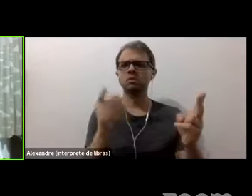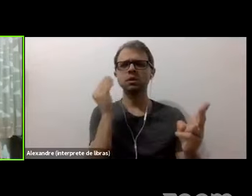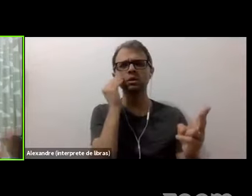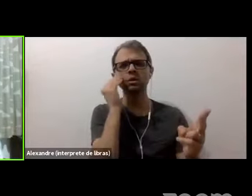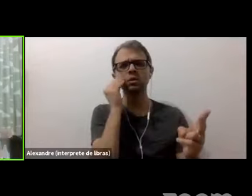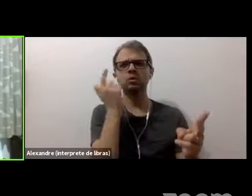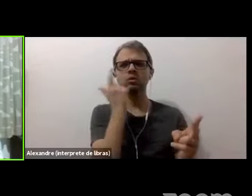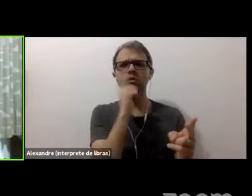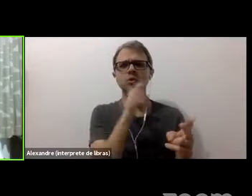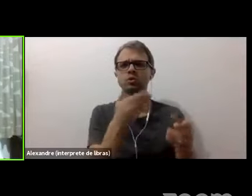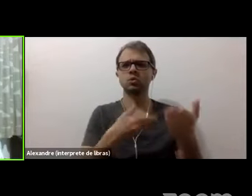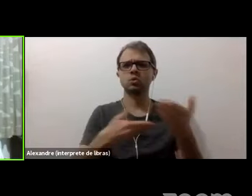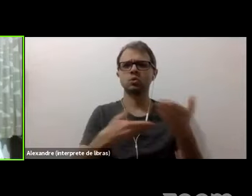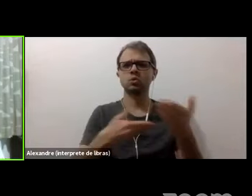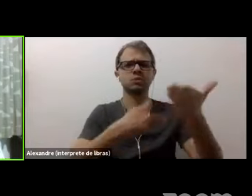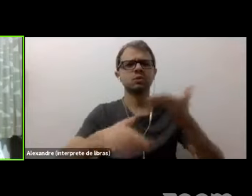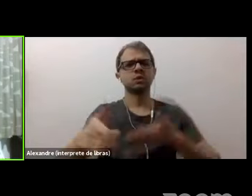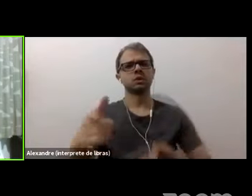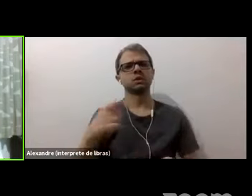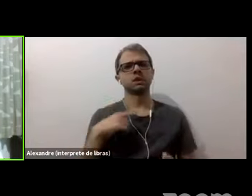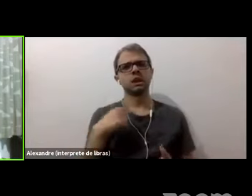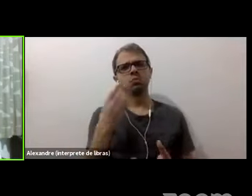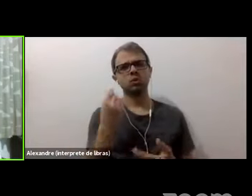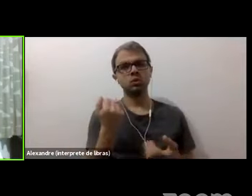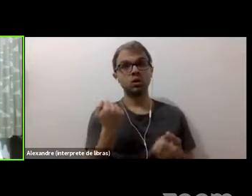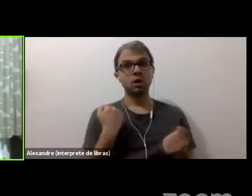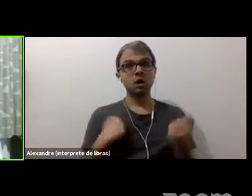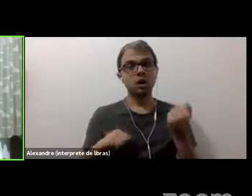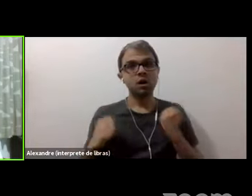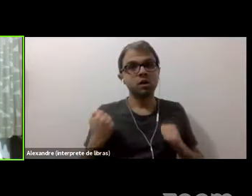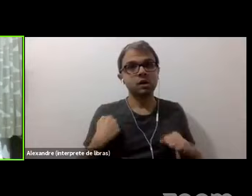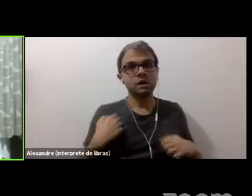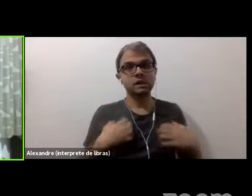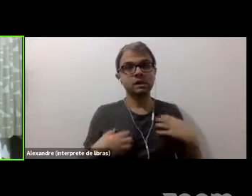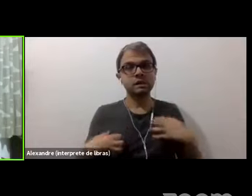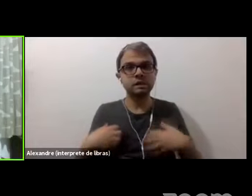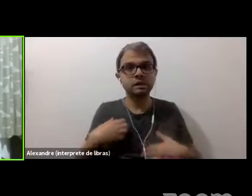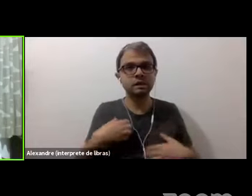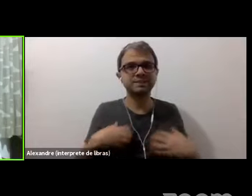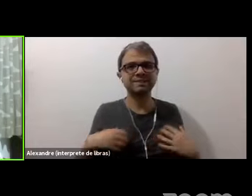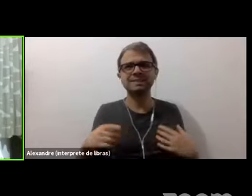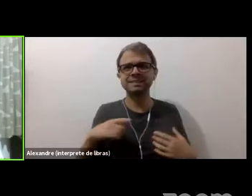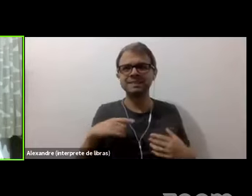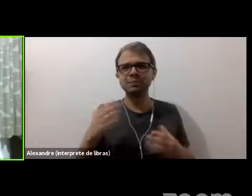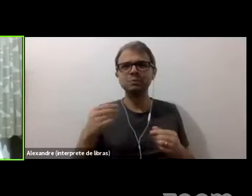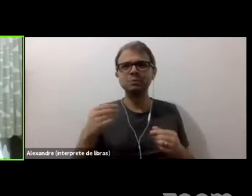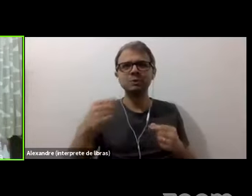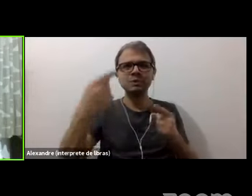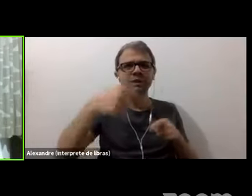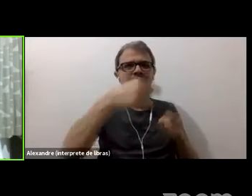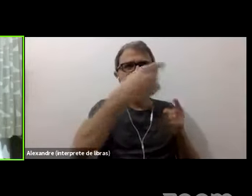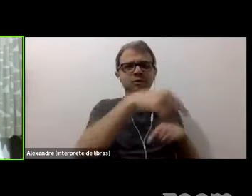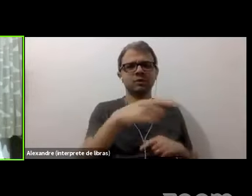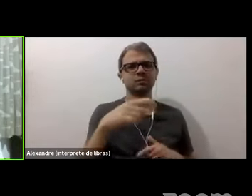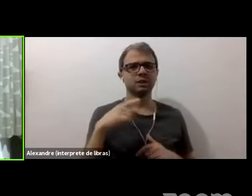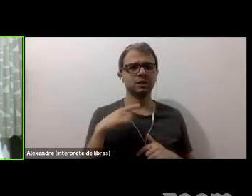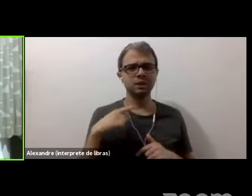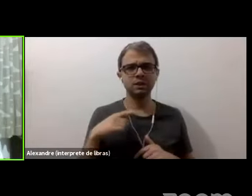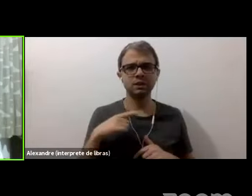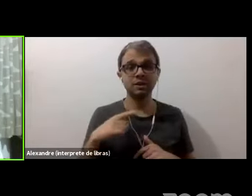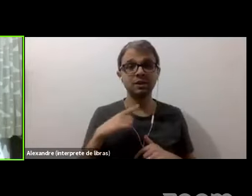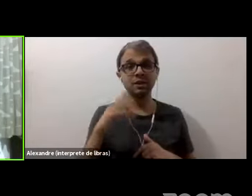vocês, muitas angústias, muitas dúvidas, muitos desafios que têm que ser colocado para os